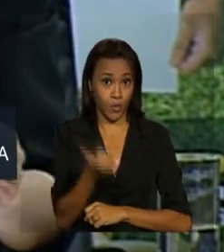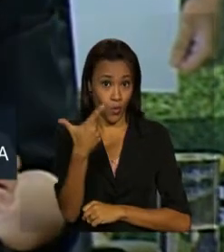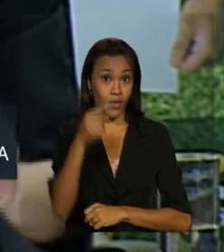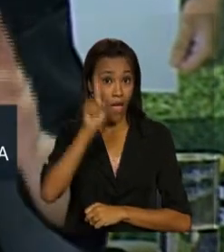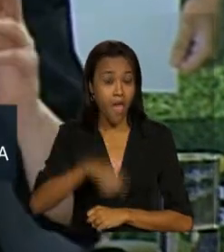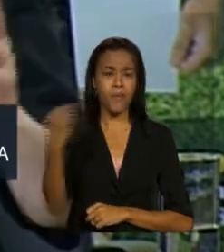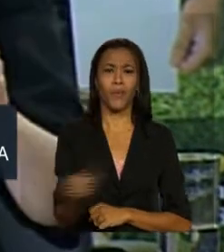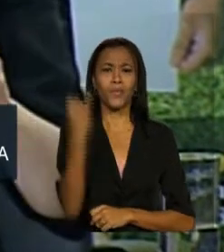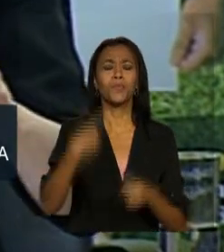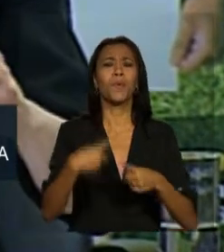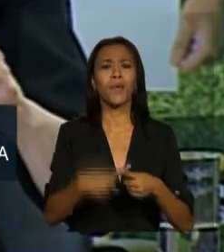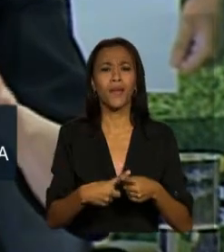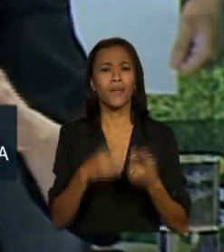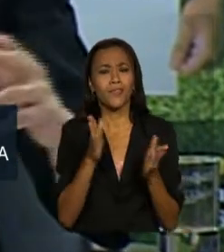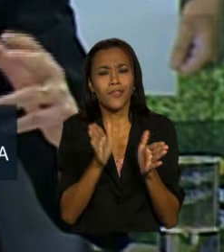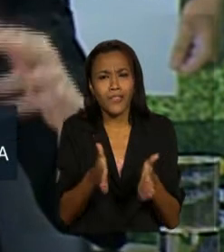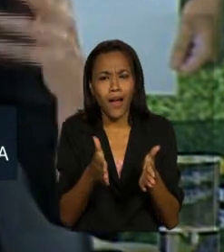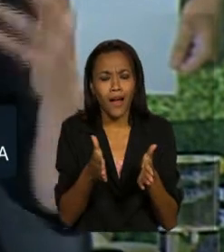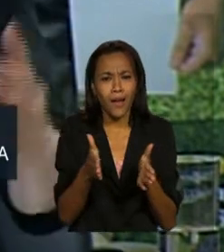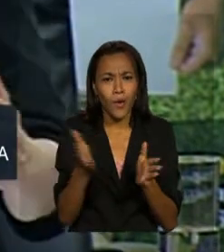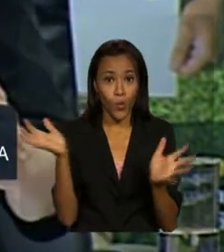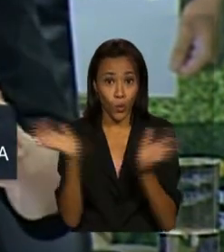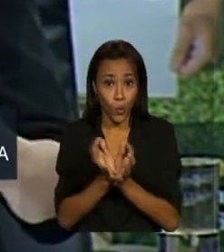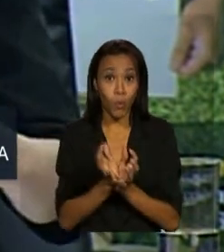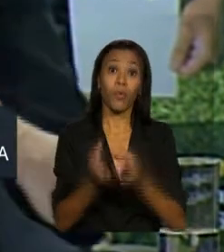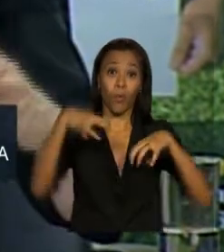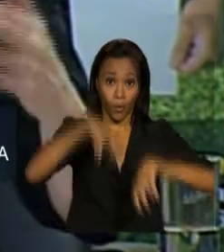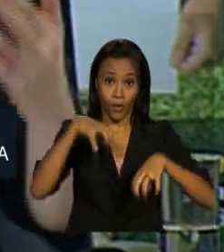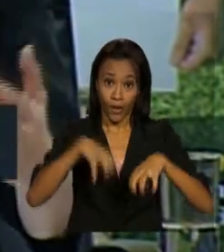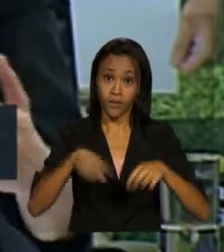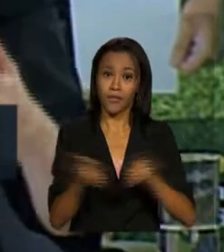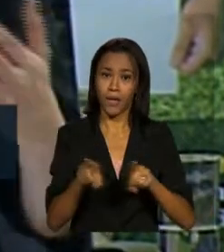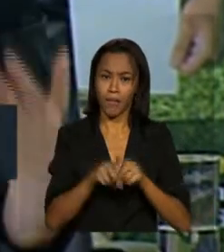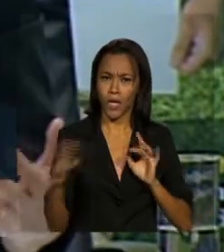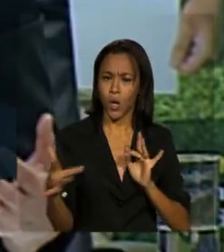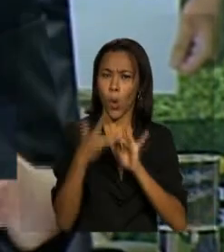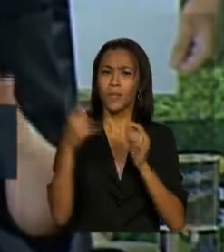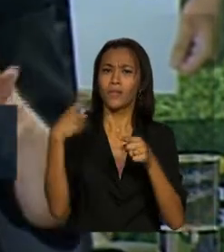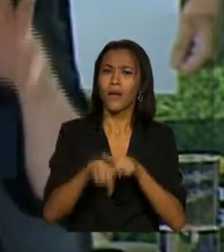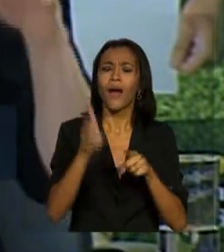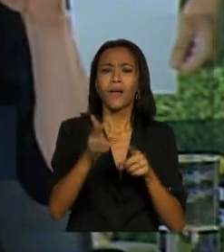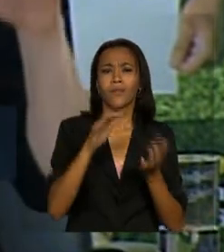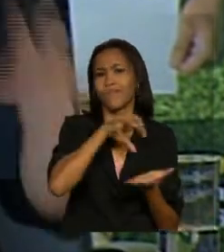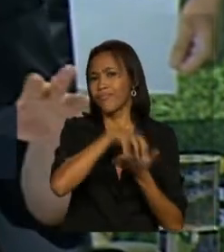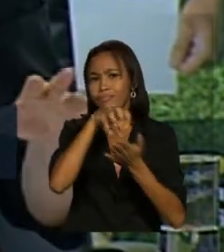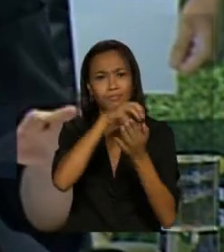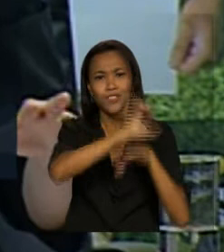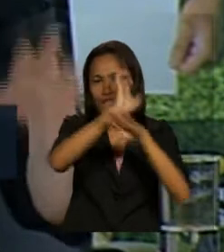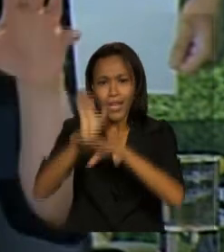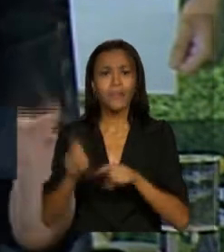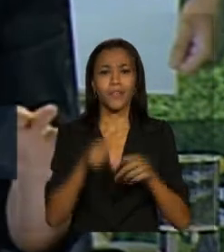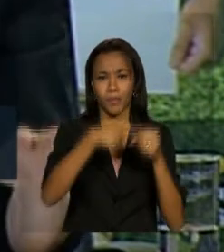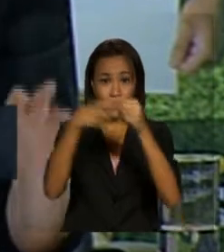muito importante porque demandou uma articulação com o Congresso Nacional, com os estados e com os municípios. Então, a normativa